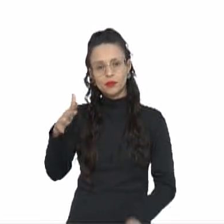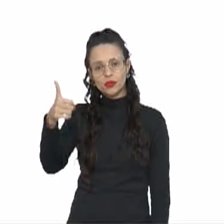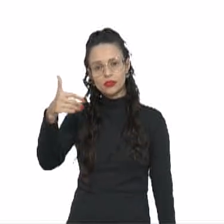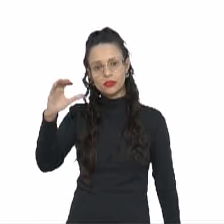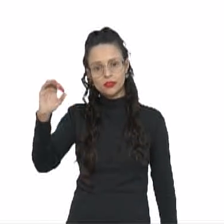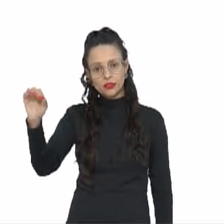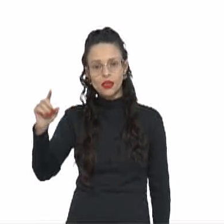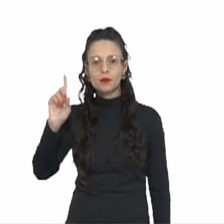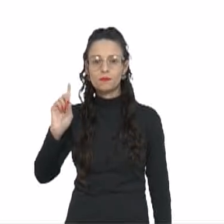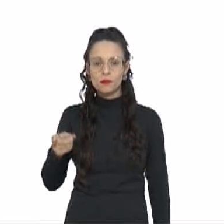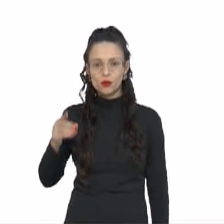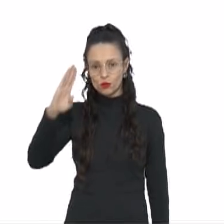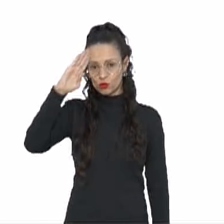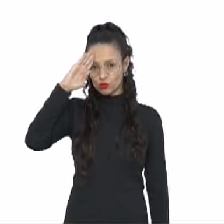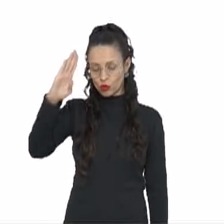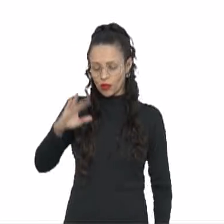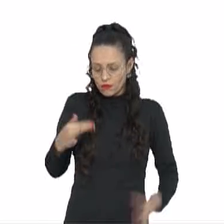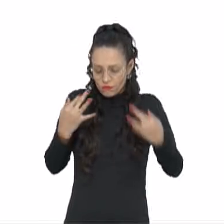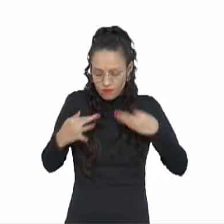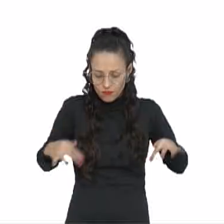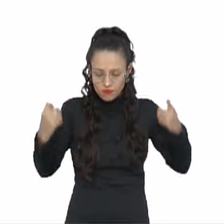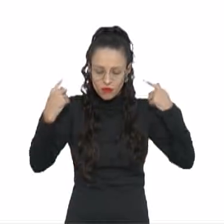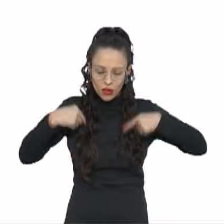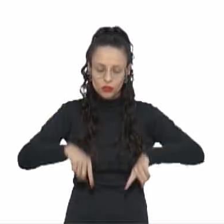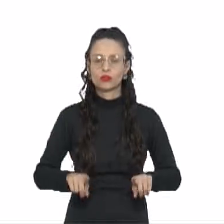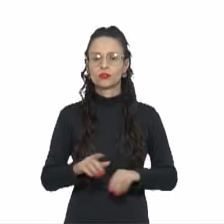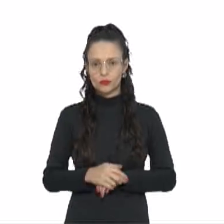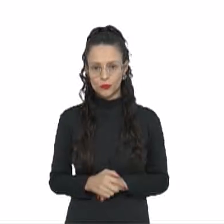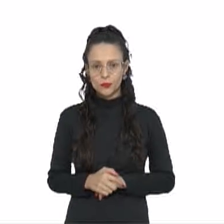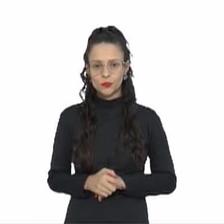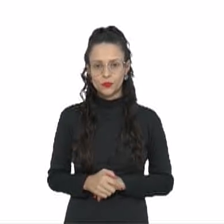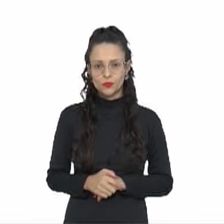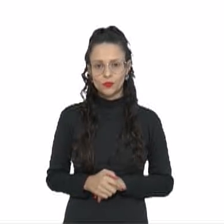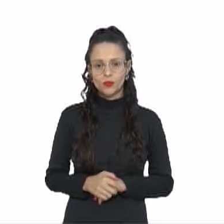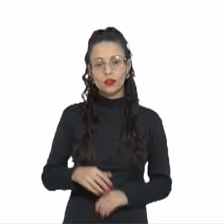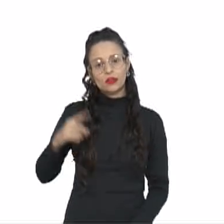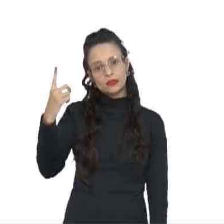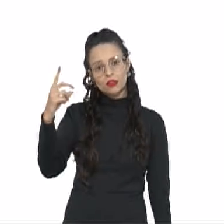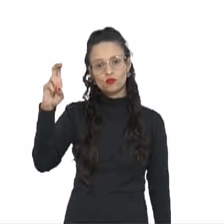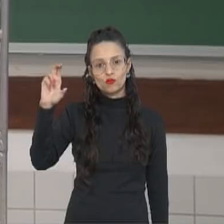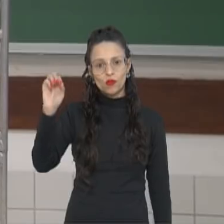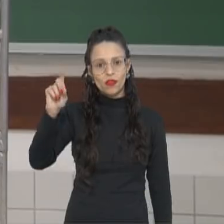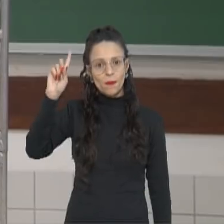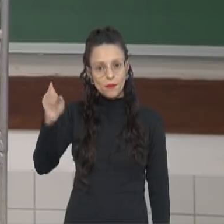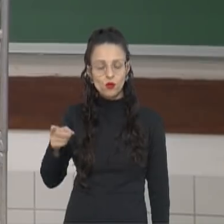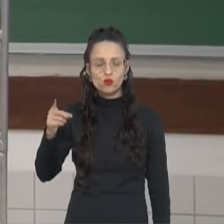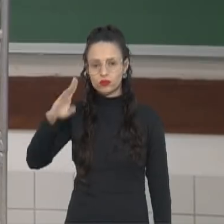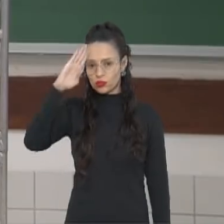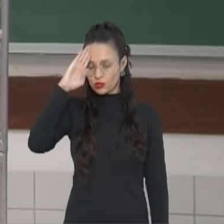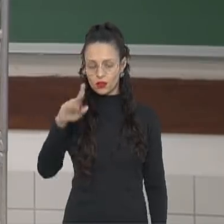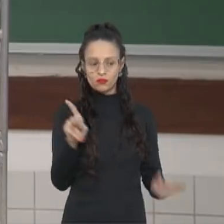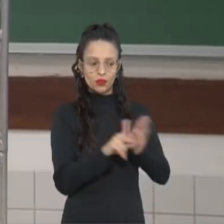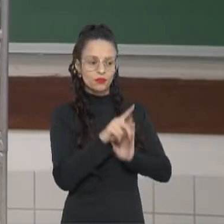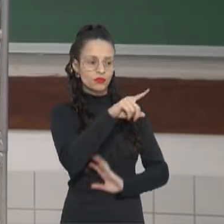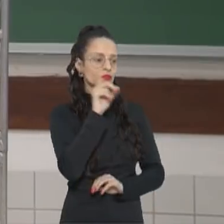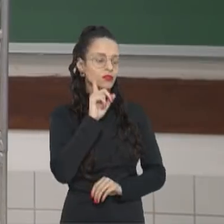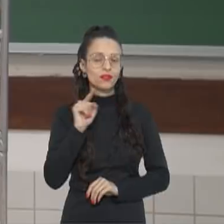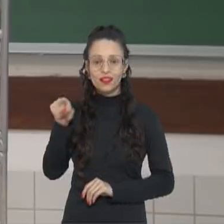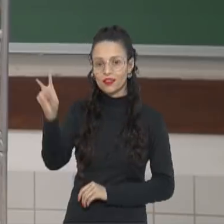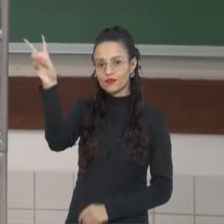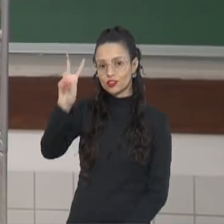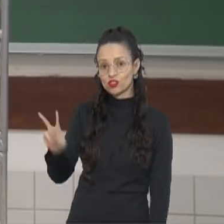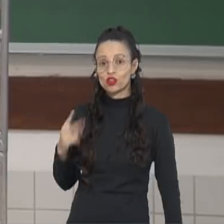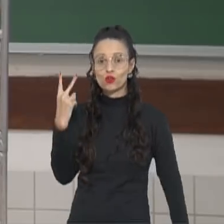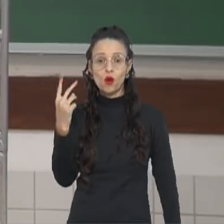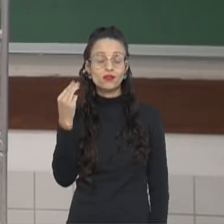soldados dos Estados Unidos ficaram feridos. Então, você tem cerca de 150 mil dos Estados Unidos atingidos, enquanto no Vietnã